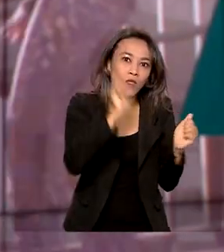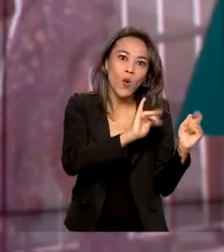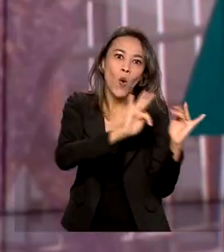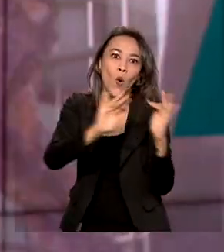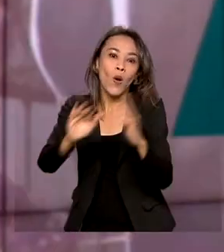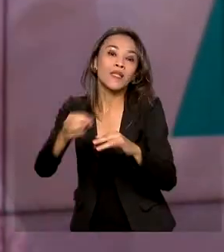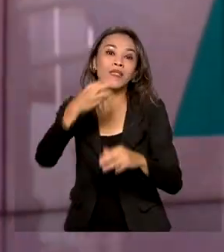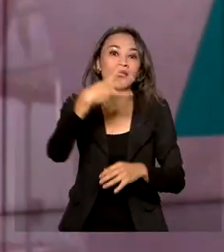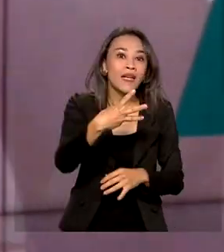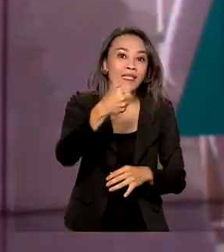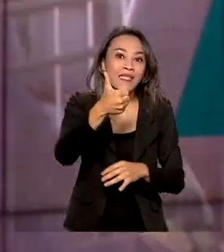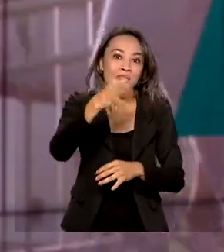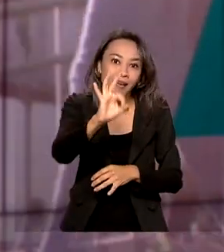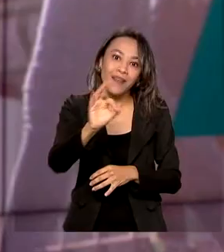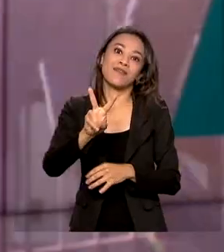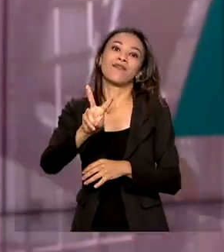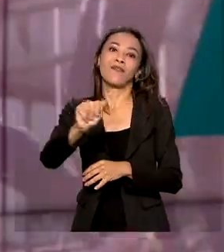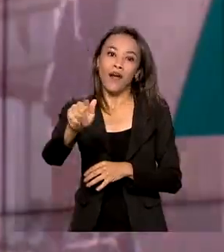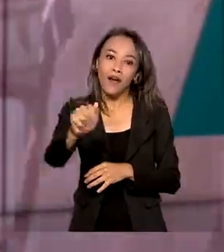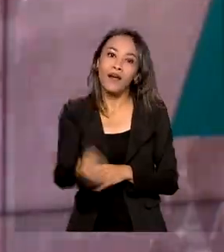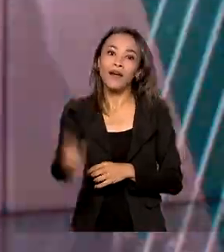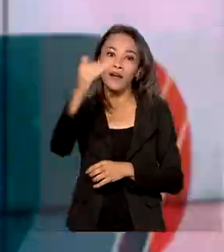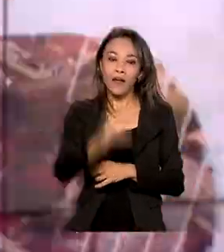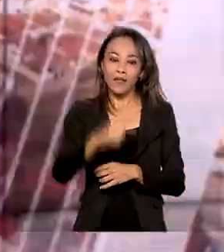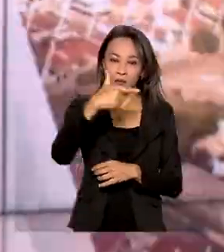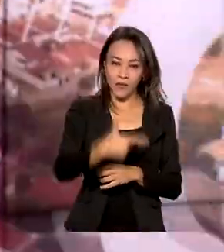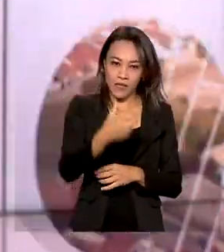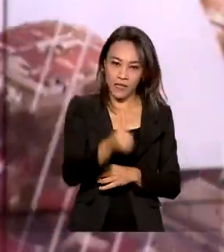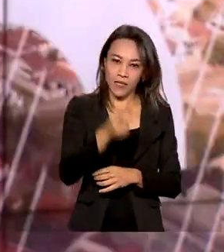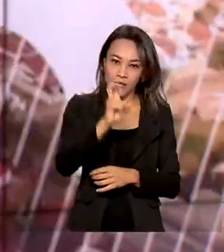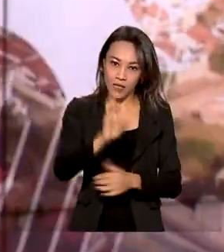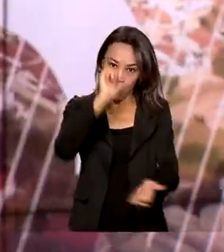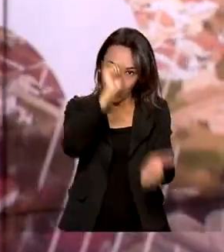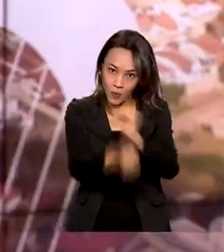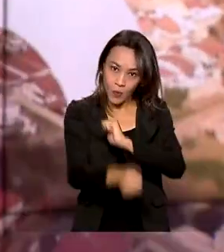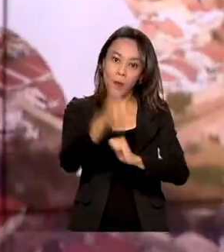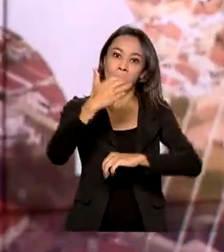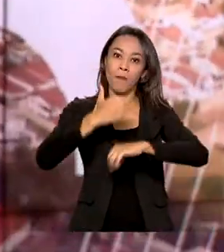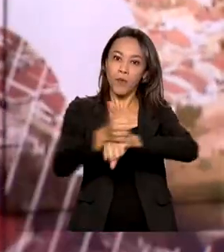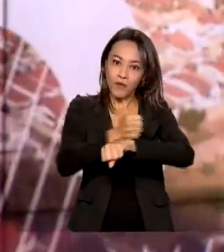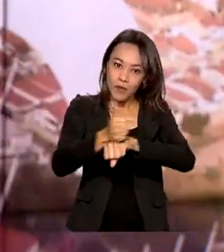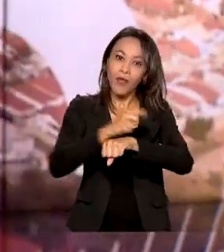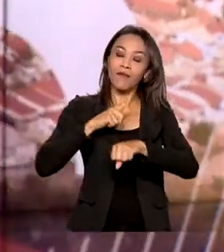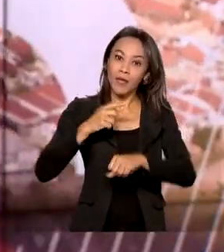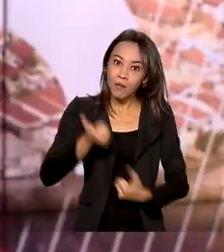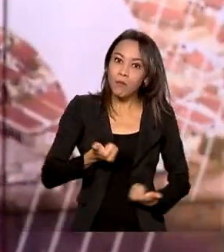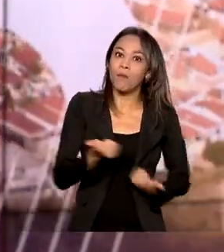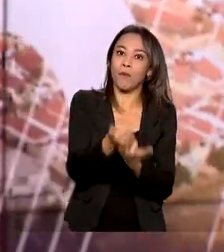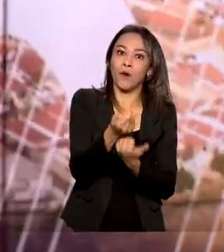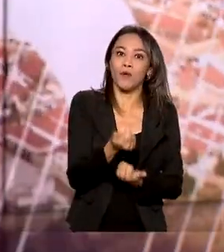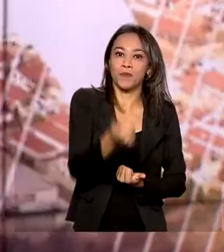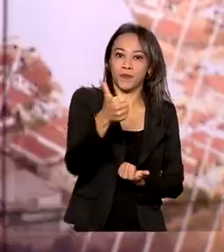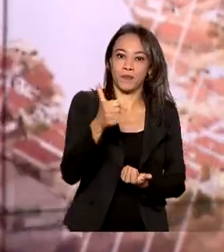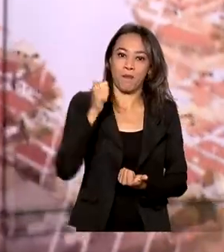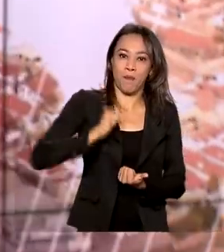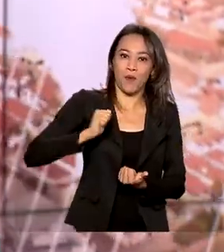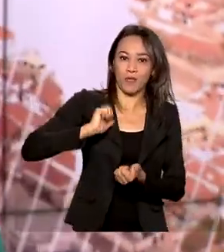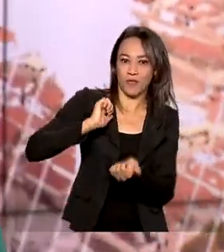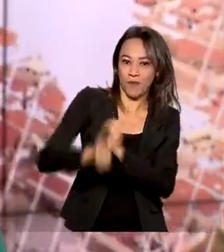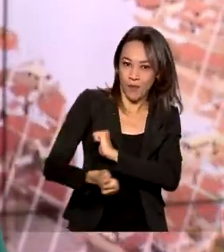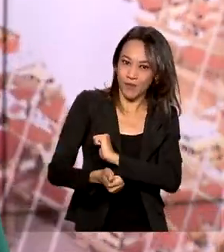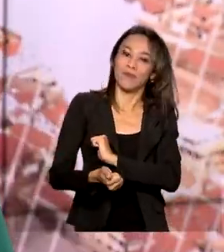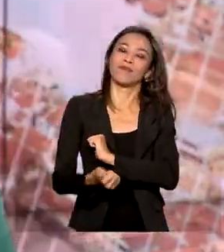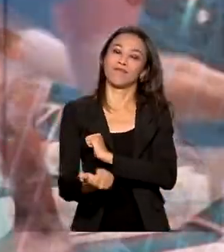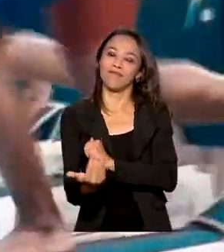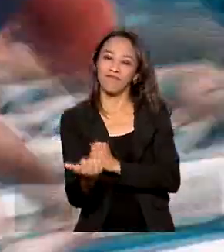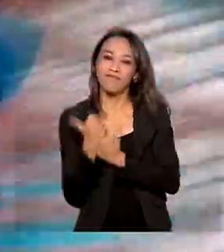310 vagas garantidas 265 atletas contam com bolsa pódio a principal categoria do programa